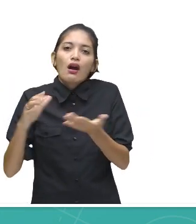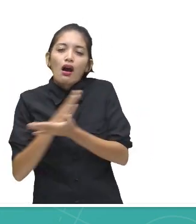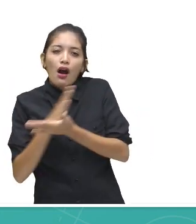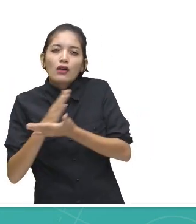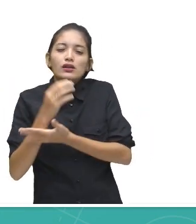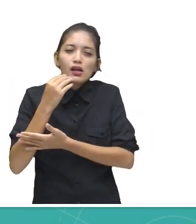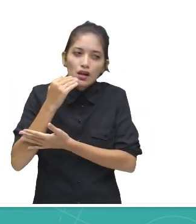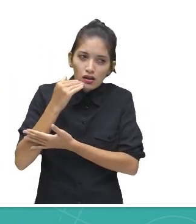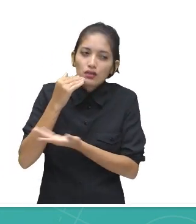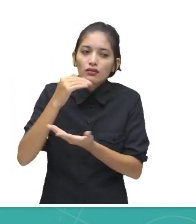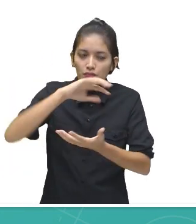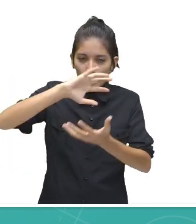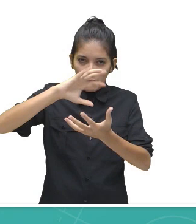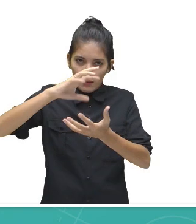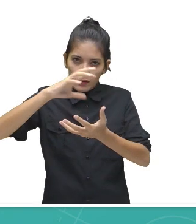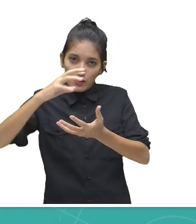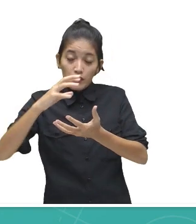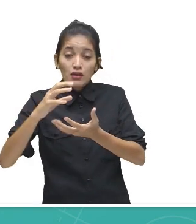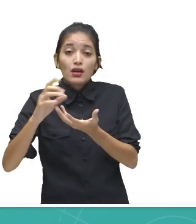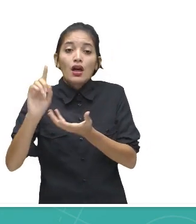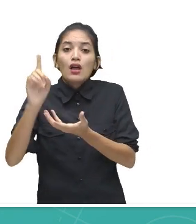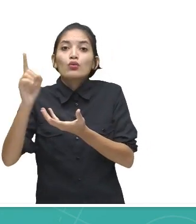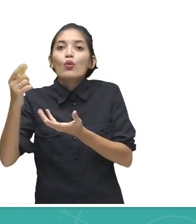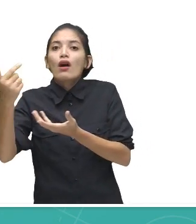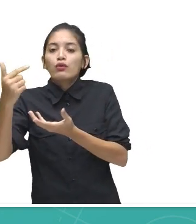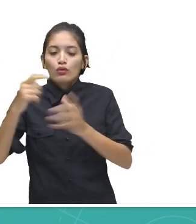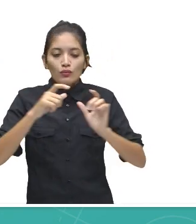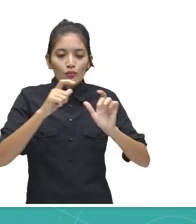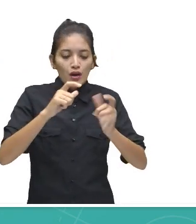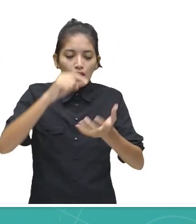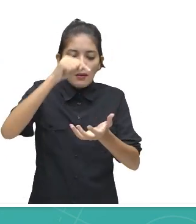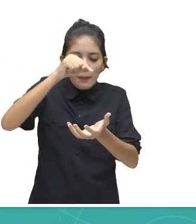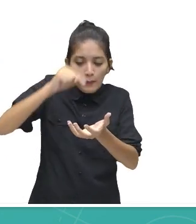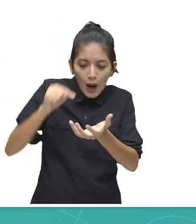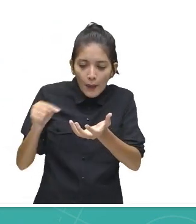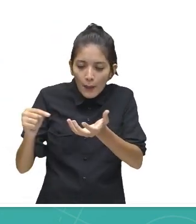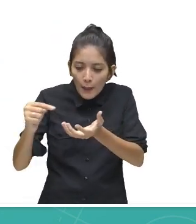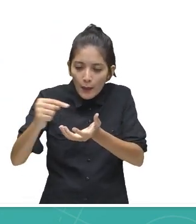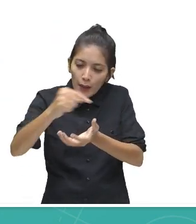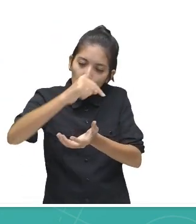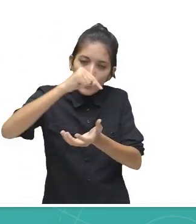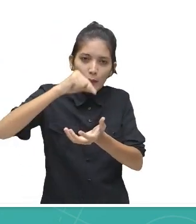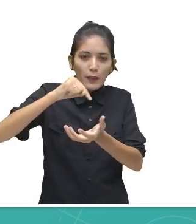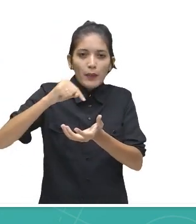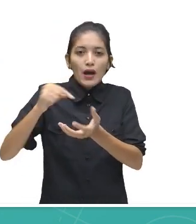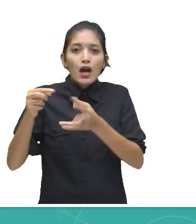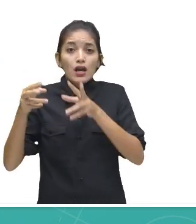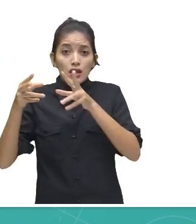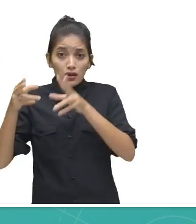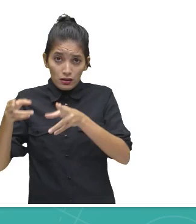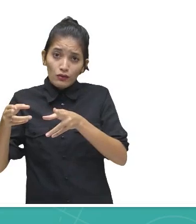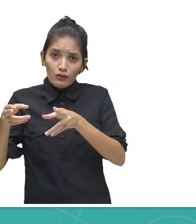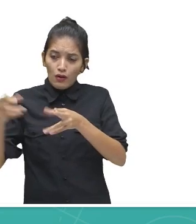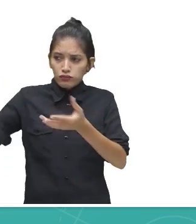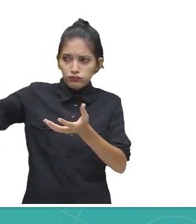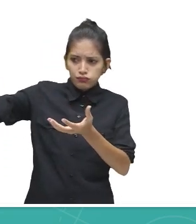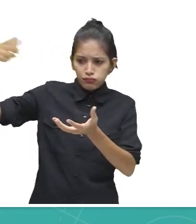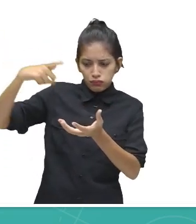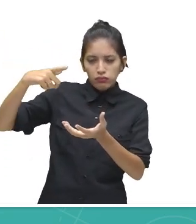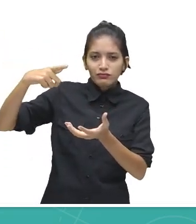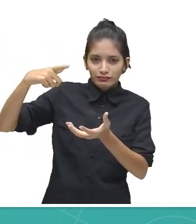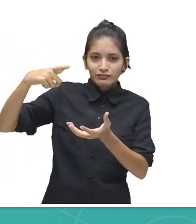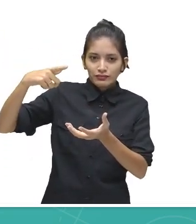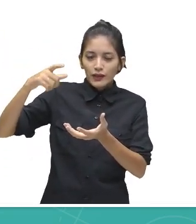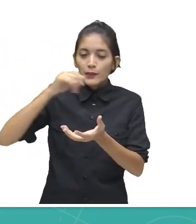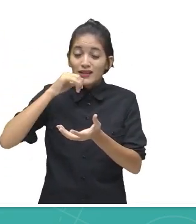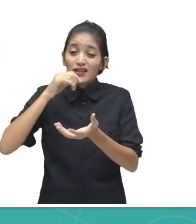e tudo mais, nem todos os lugares do mundo vão ter a mesma força do Sol,